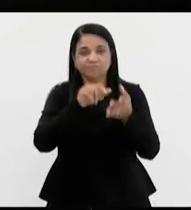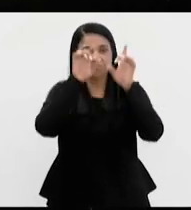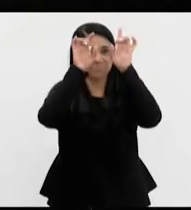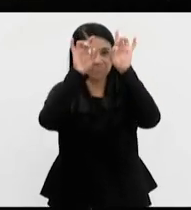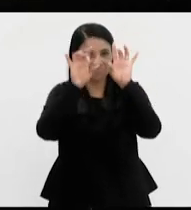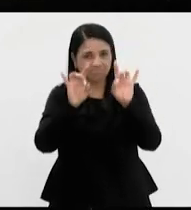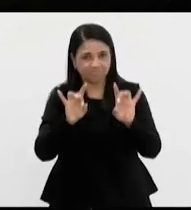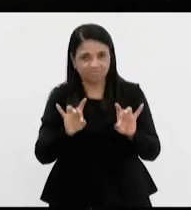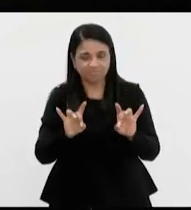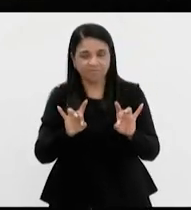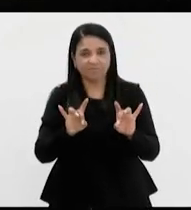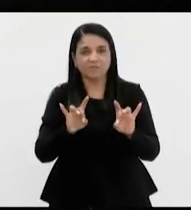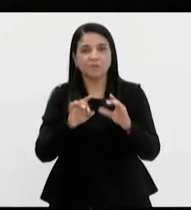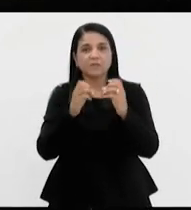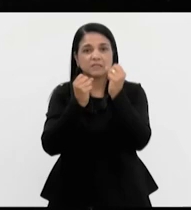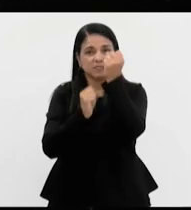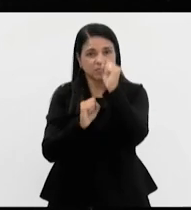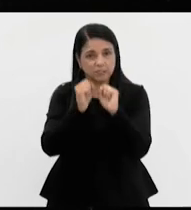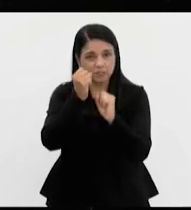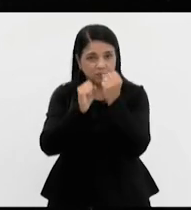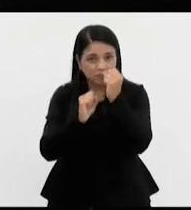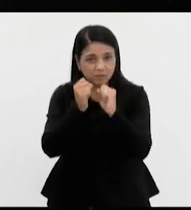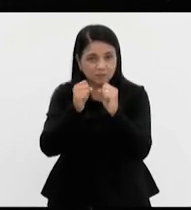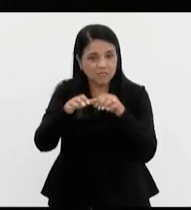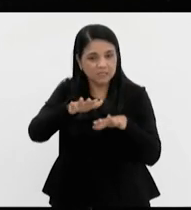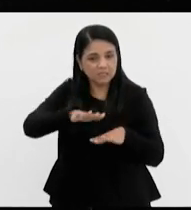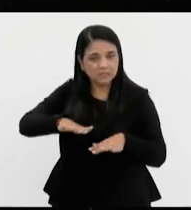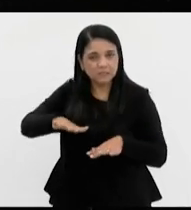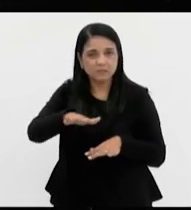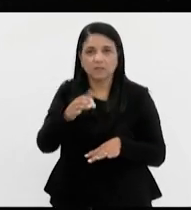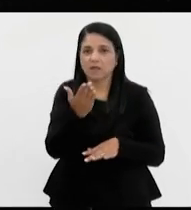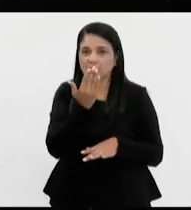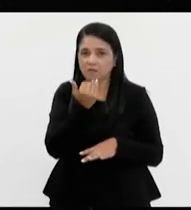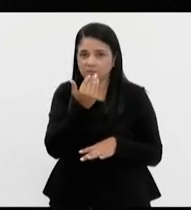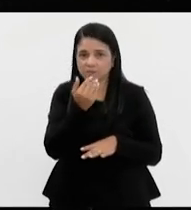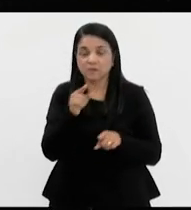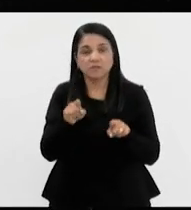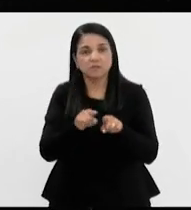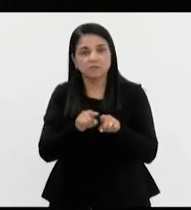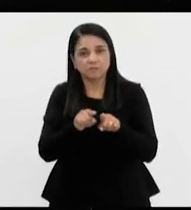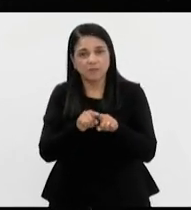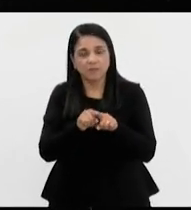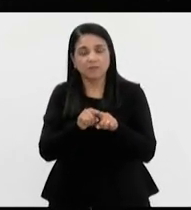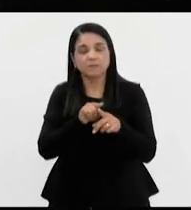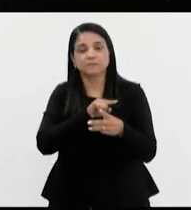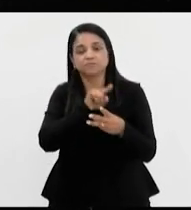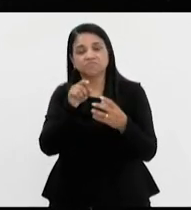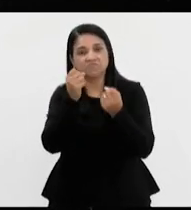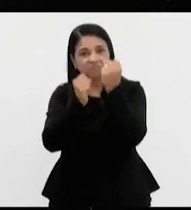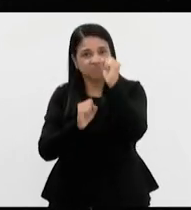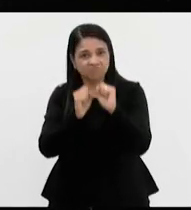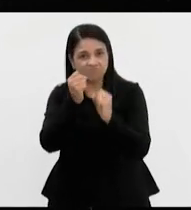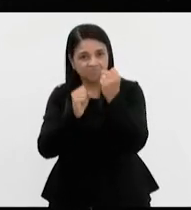especial para as indústrias do setor alimentício e, finalmente, as indústrias